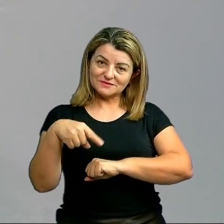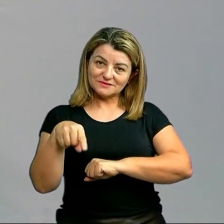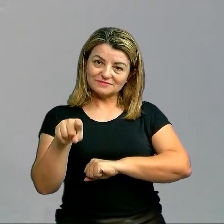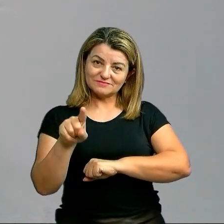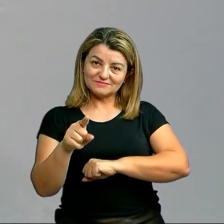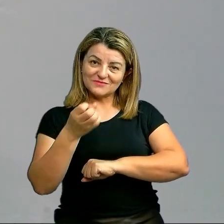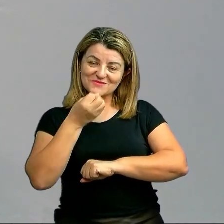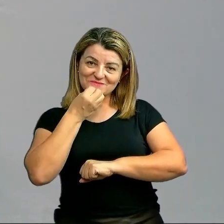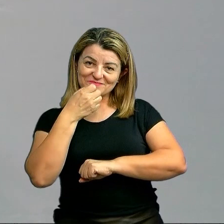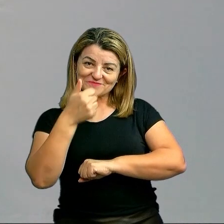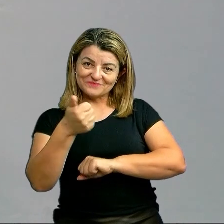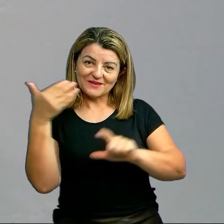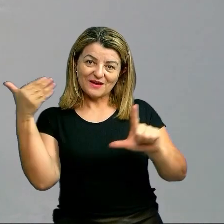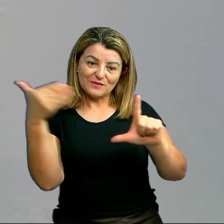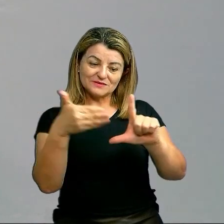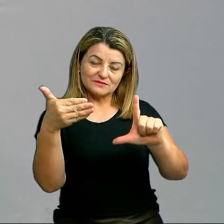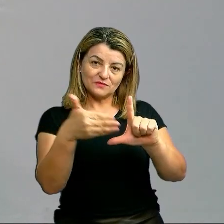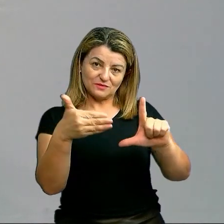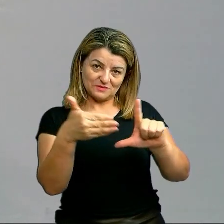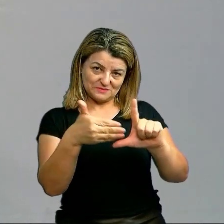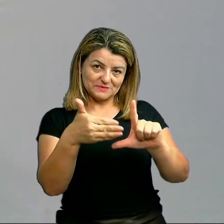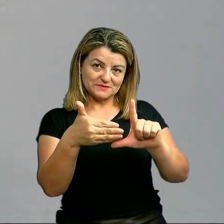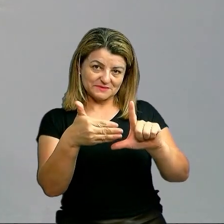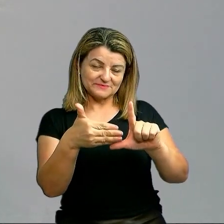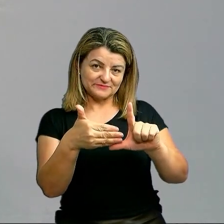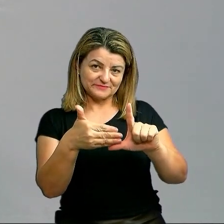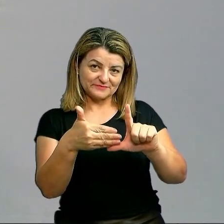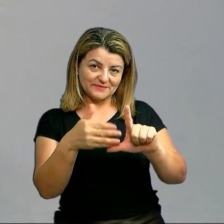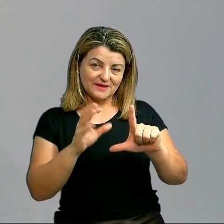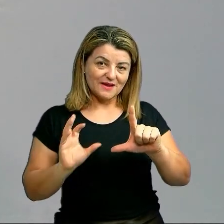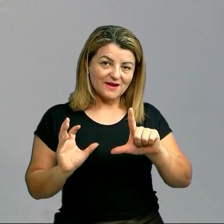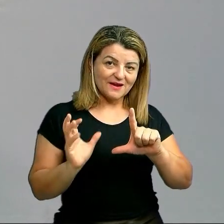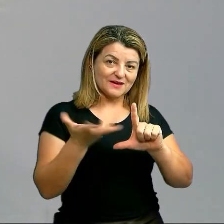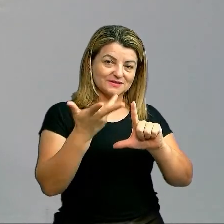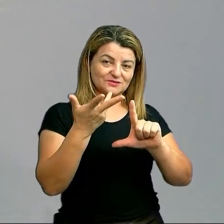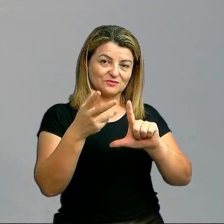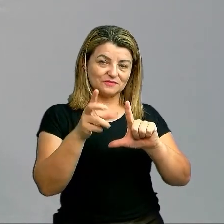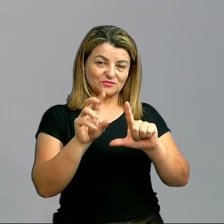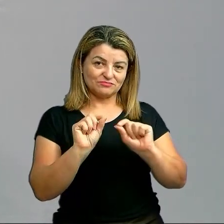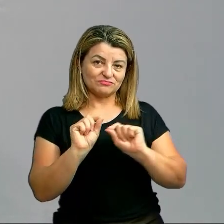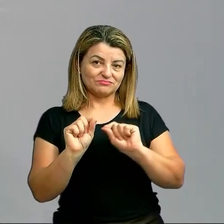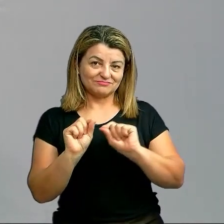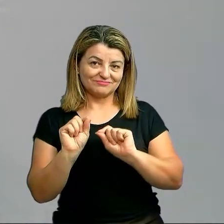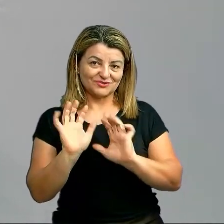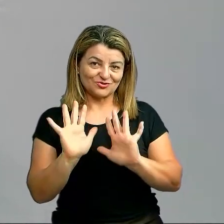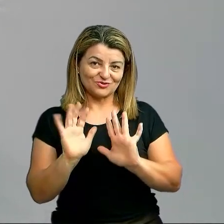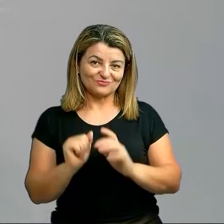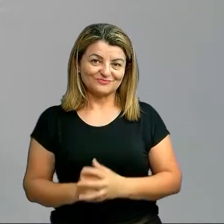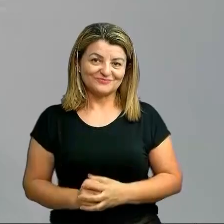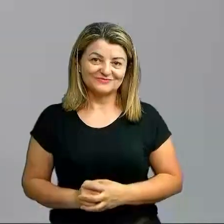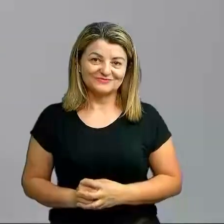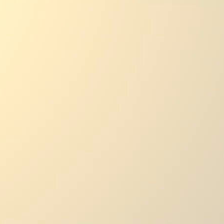vocês fiquem bem. Acessem as nossas plataformas, resolvam itens. Por hoje é só.